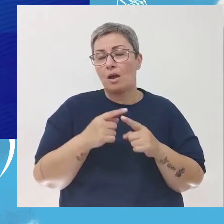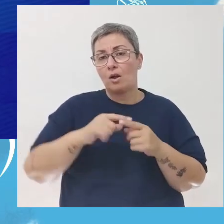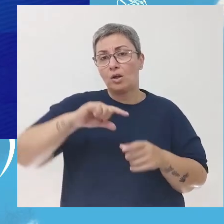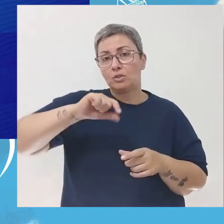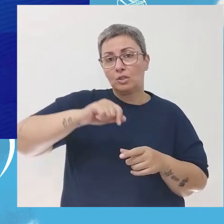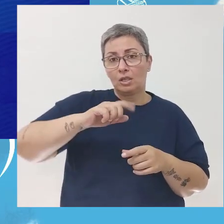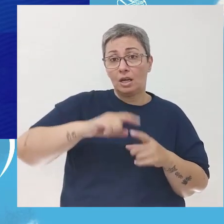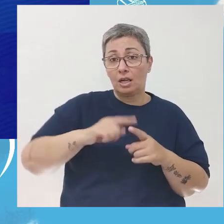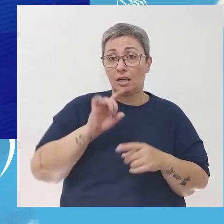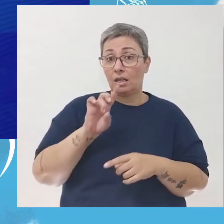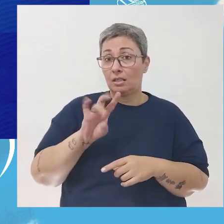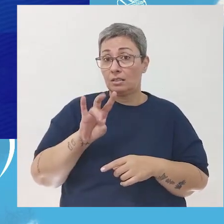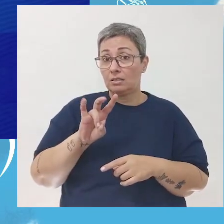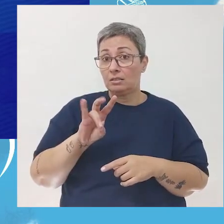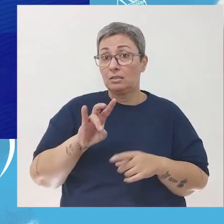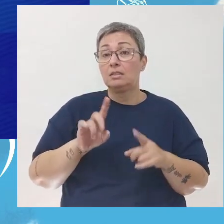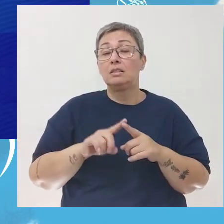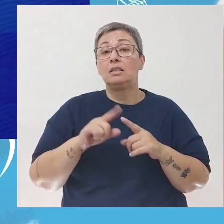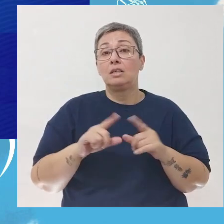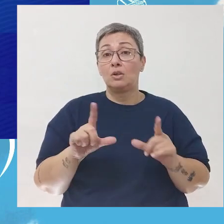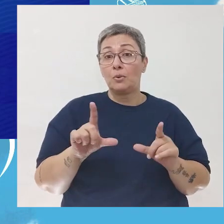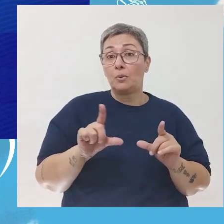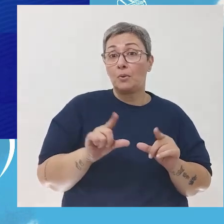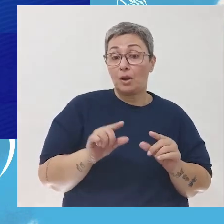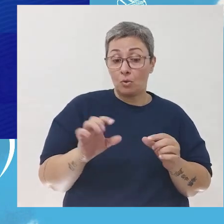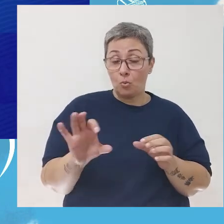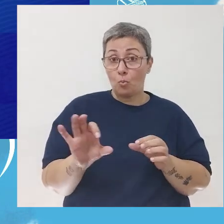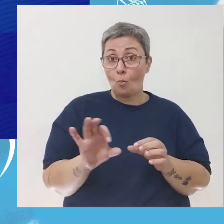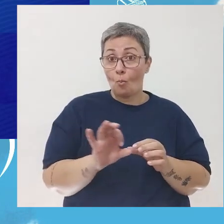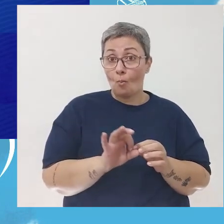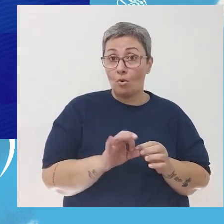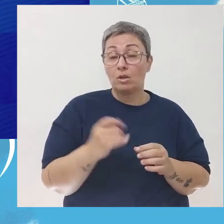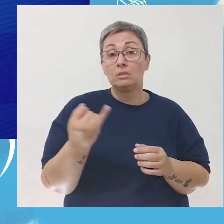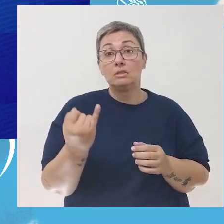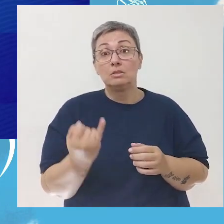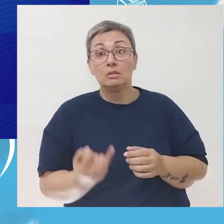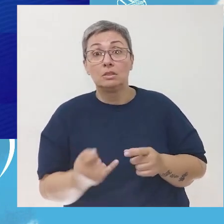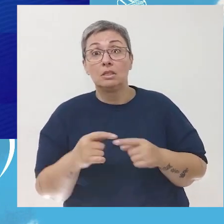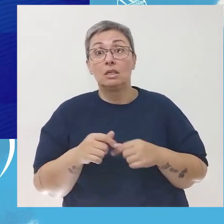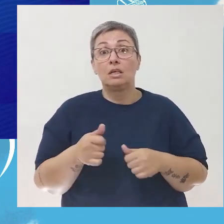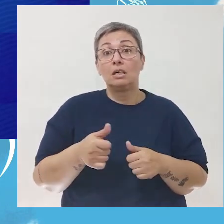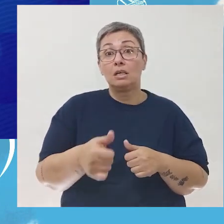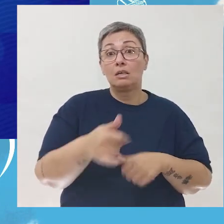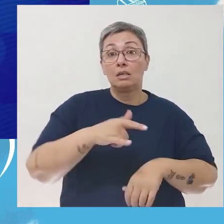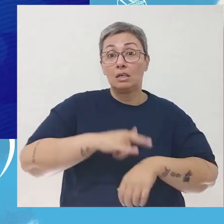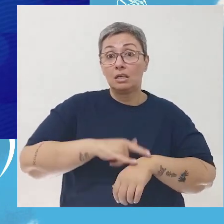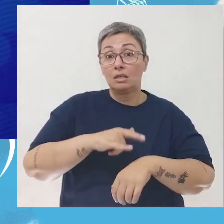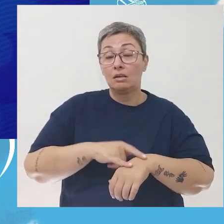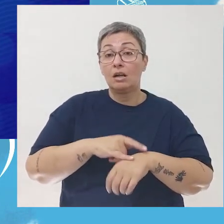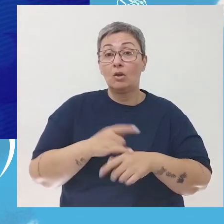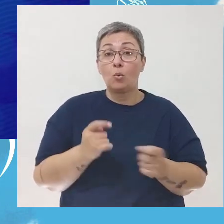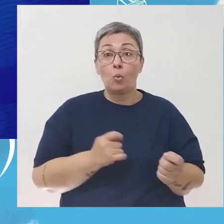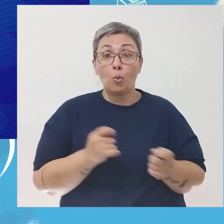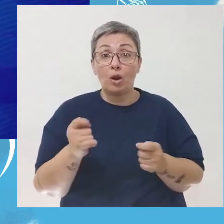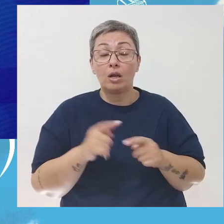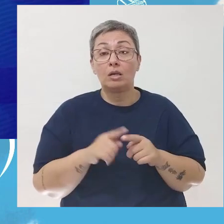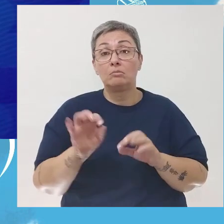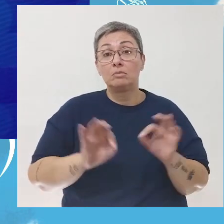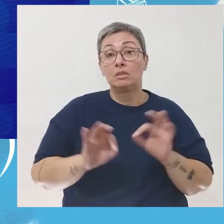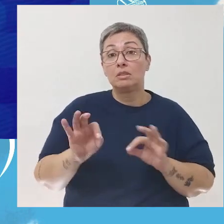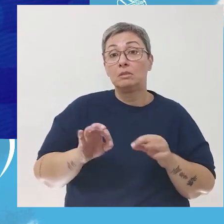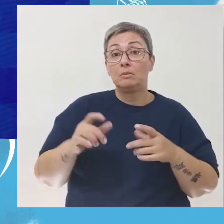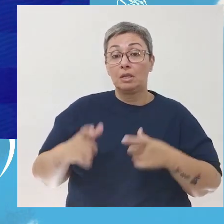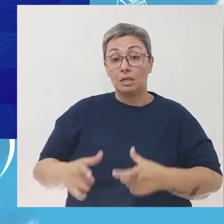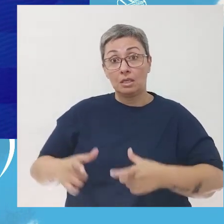como torneiras de fechamento automático, redutores de vazão de torneiras, vasos e descargas econômicas, instalação